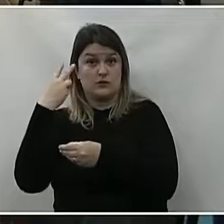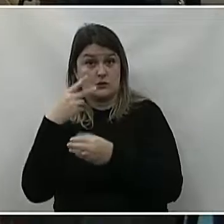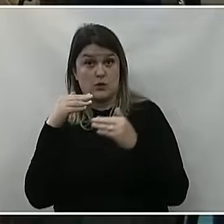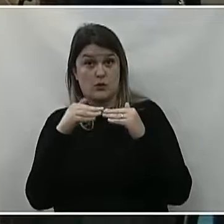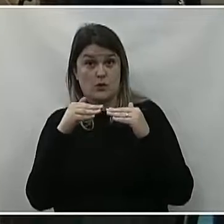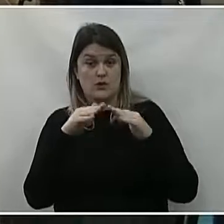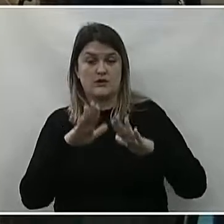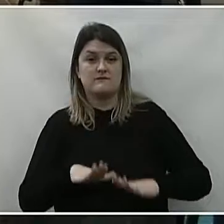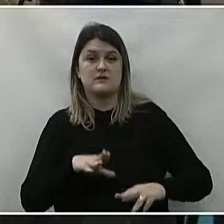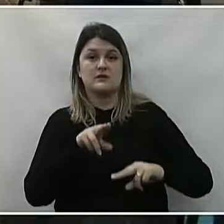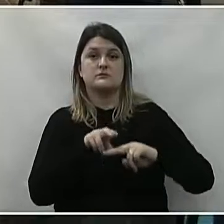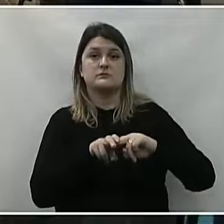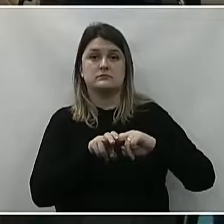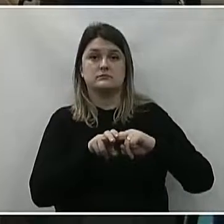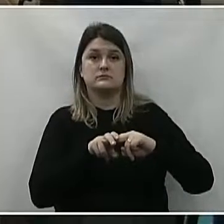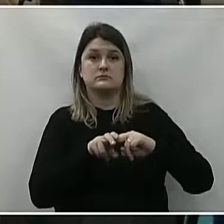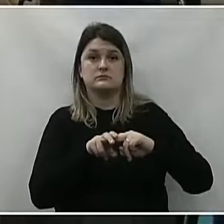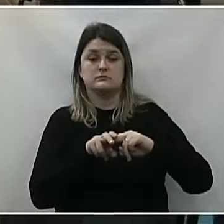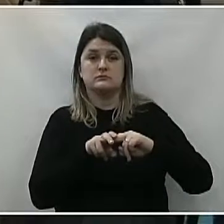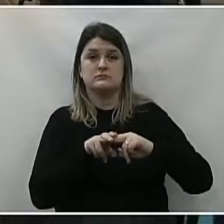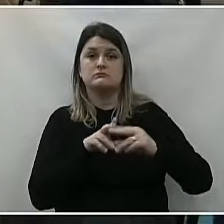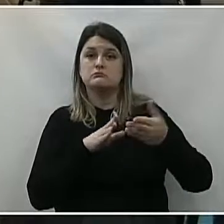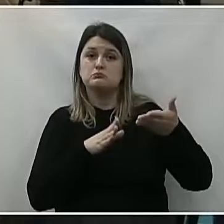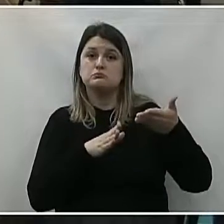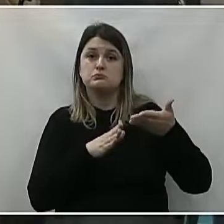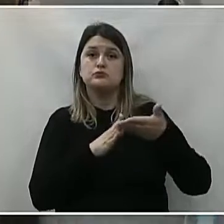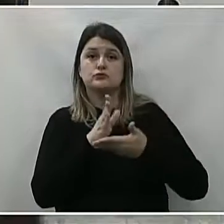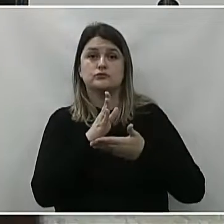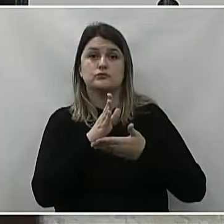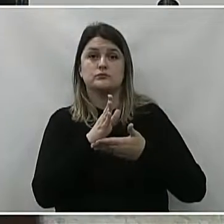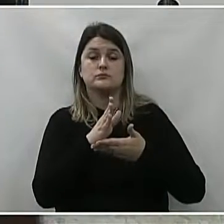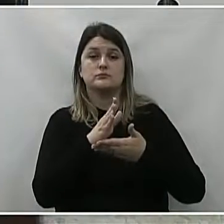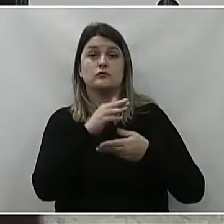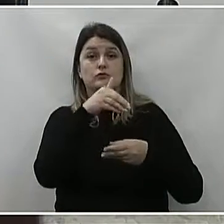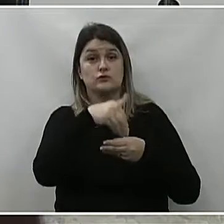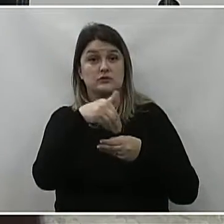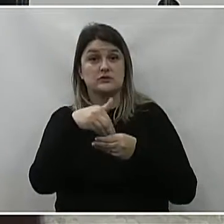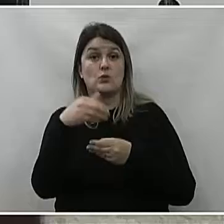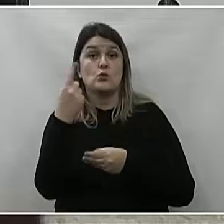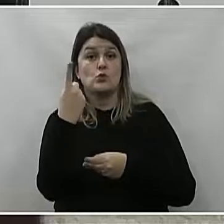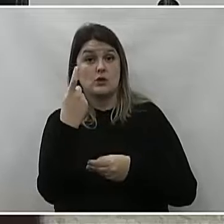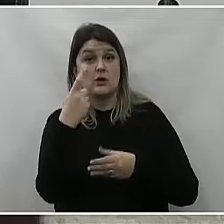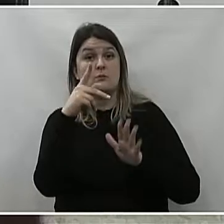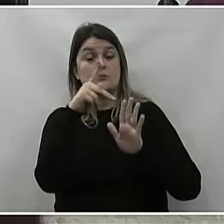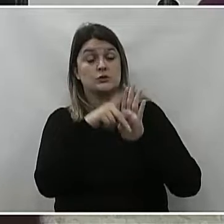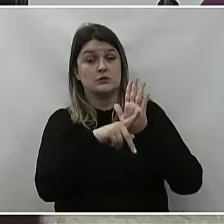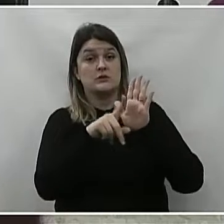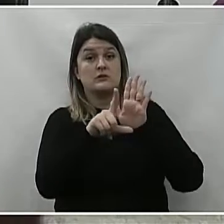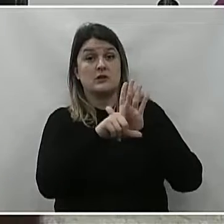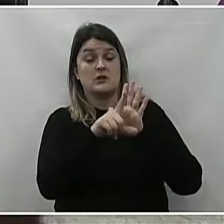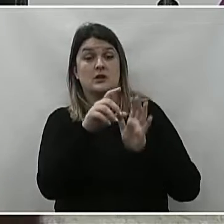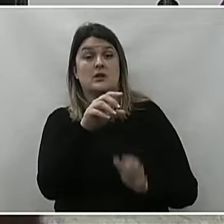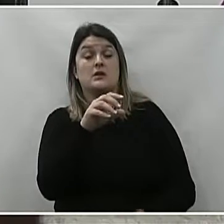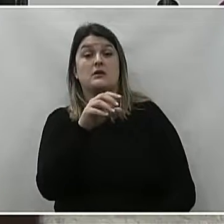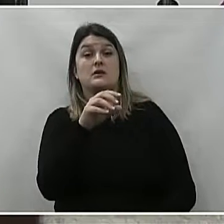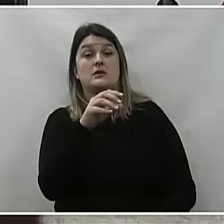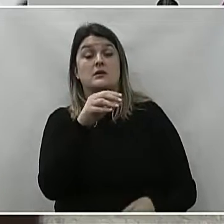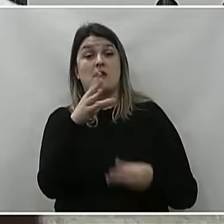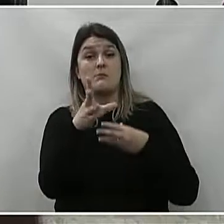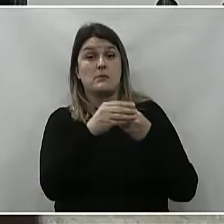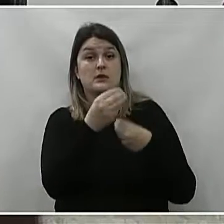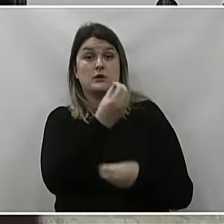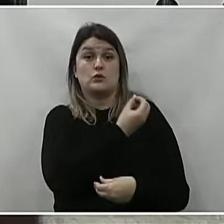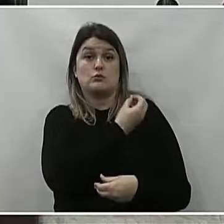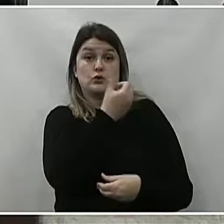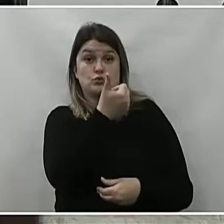vereadores que aprovam, permaneçam como estão. Aprovado. Aprovado. Votação única à emenda de número 1 do Projeto de Lei